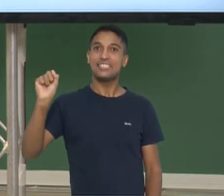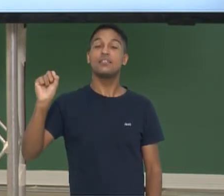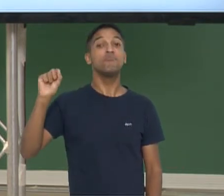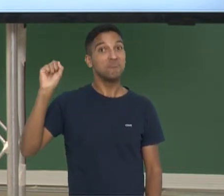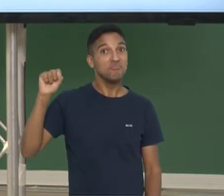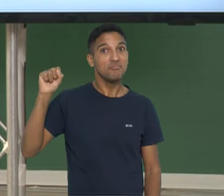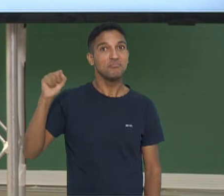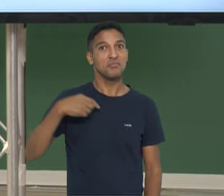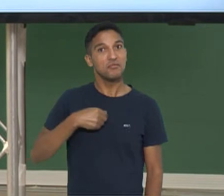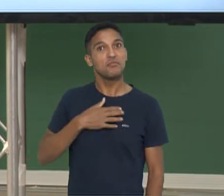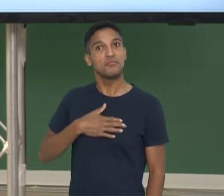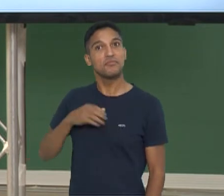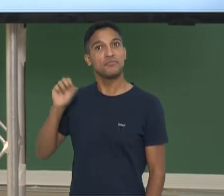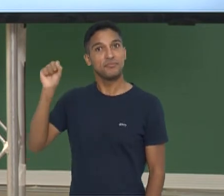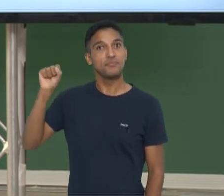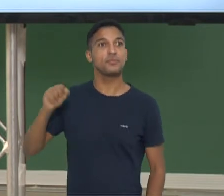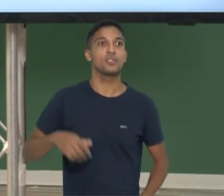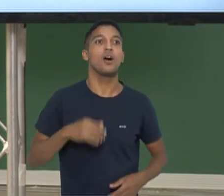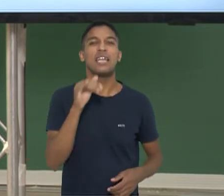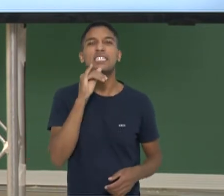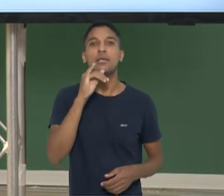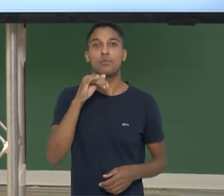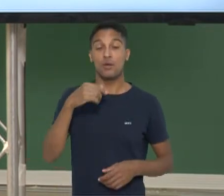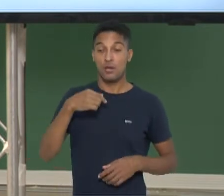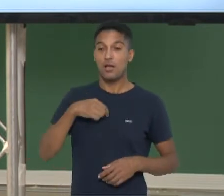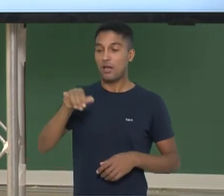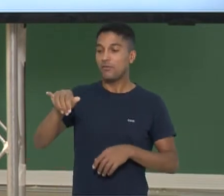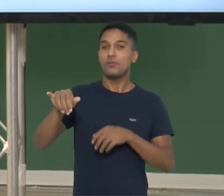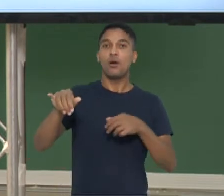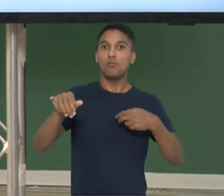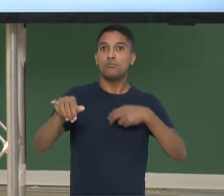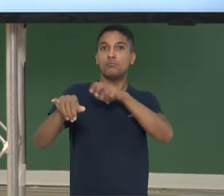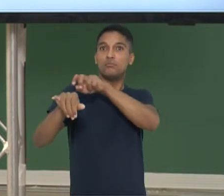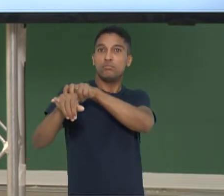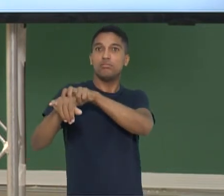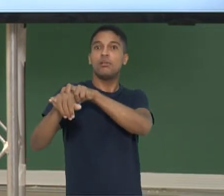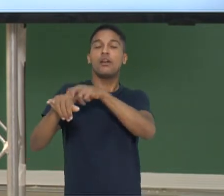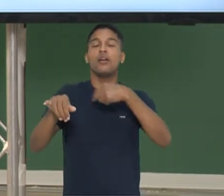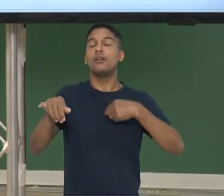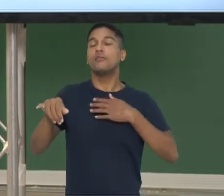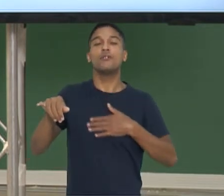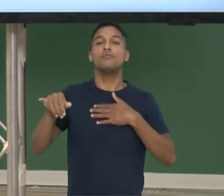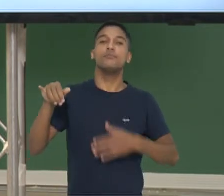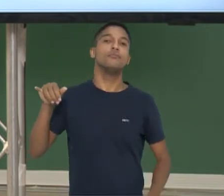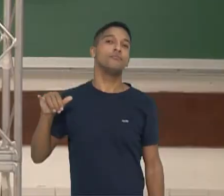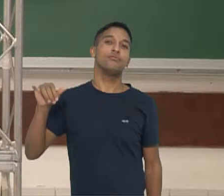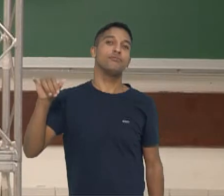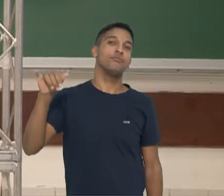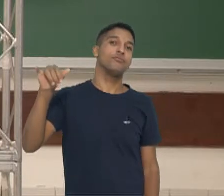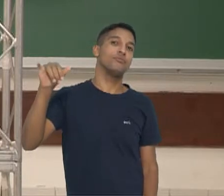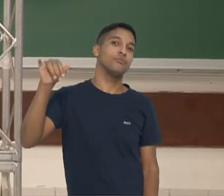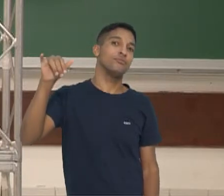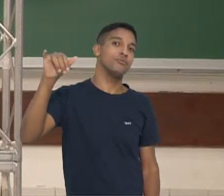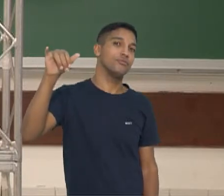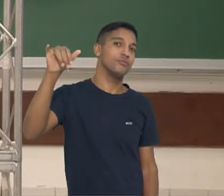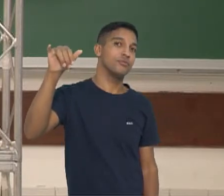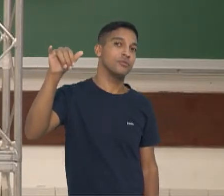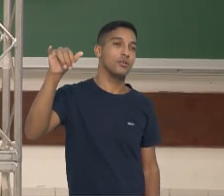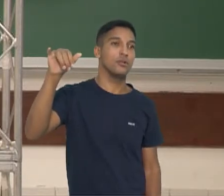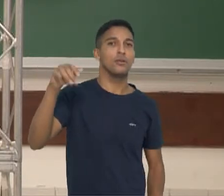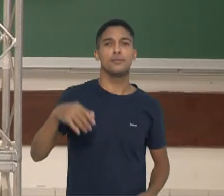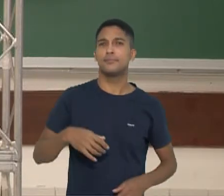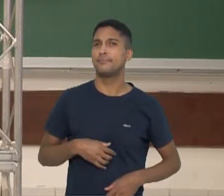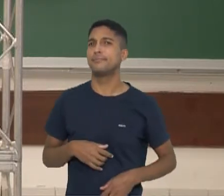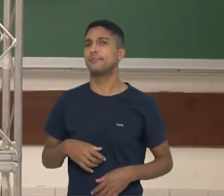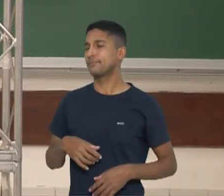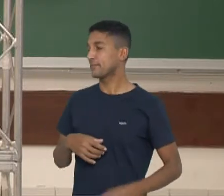me gusta viajar en avión. Eu gosto de viajar em avião. Numa situação de conversa, a outra pessoa vai dizer